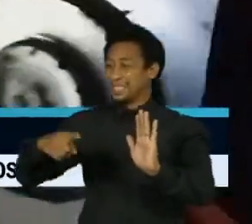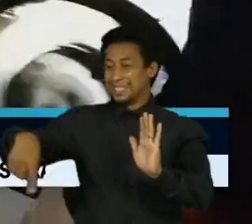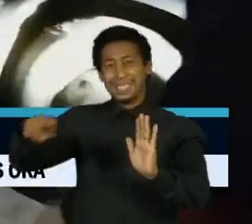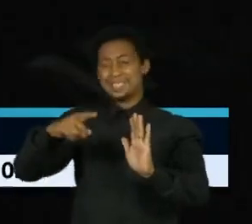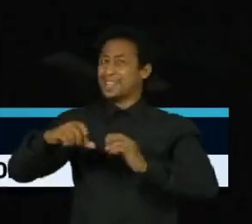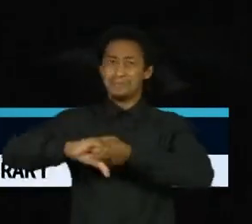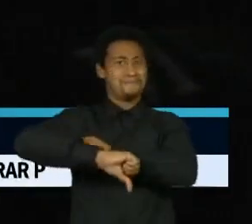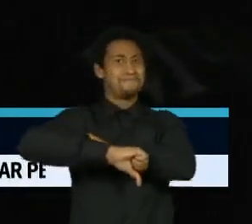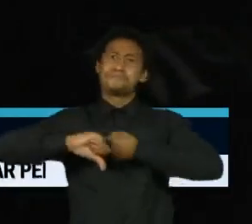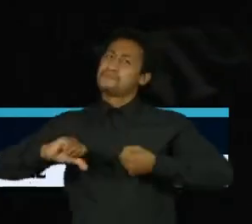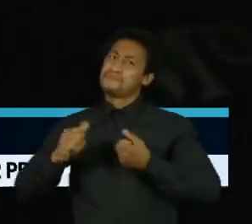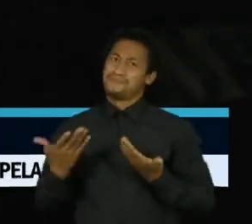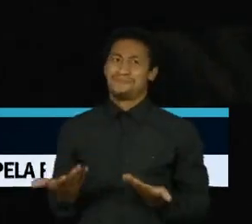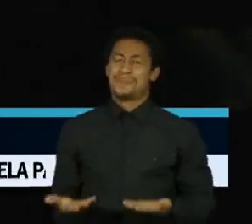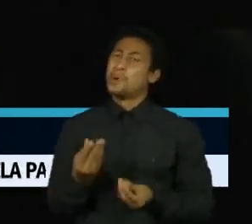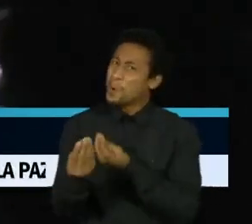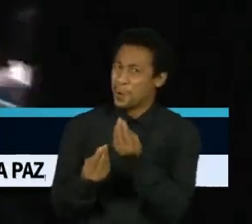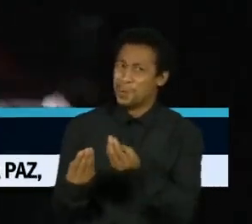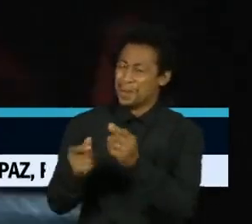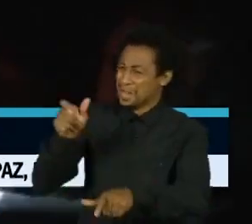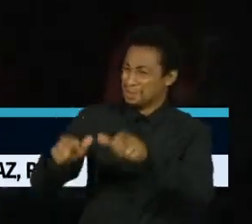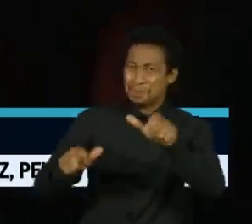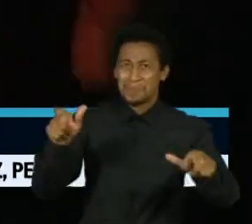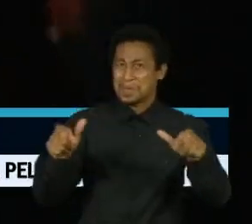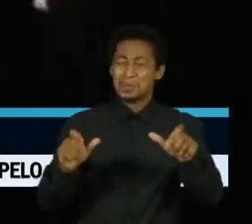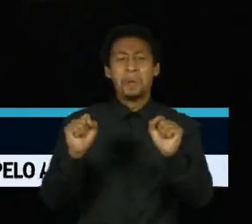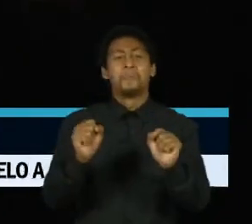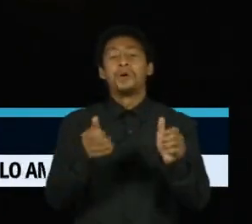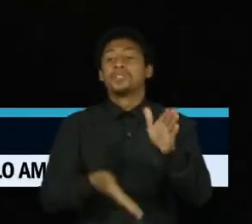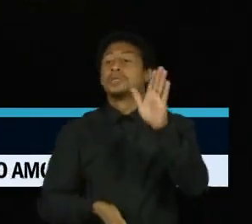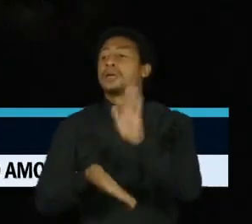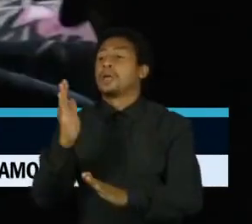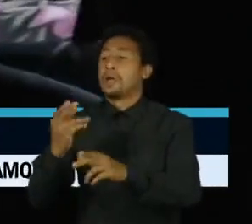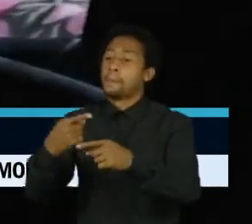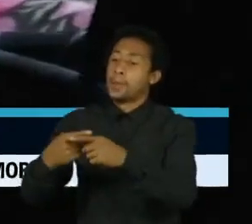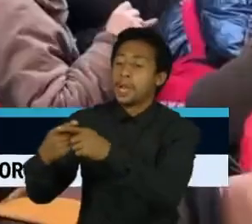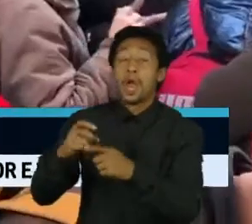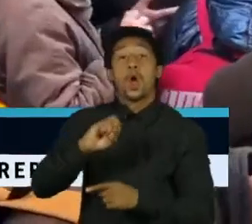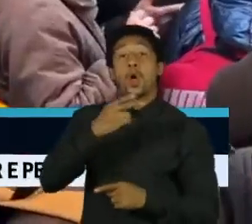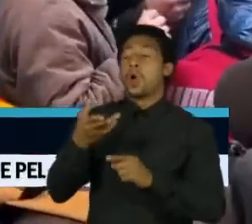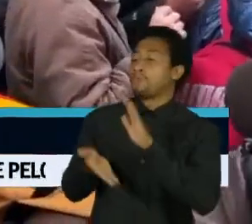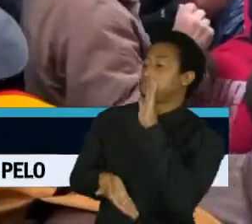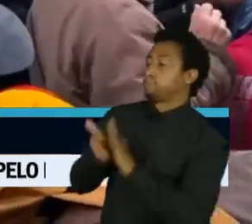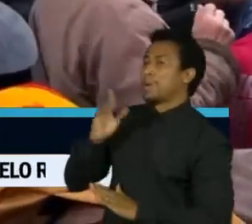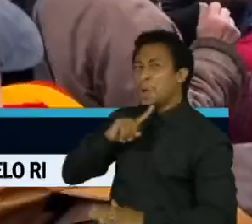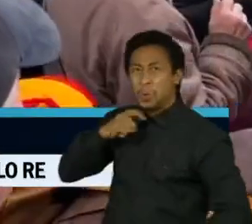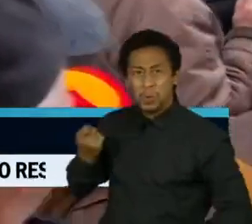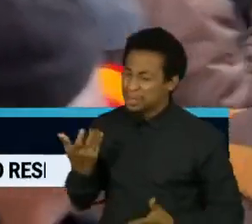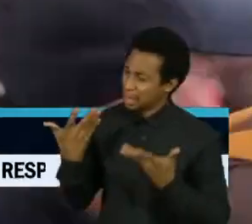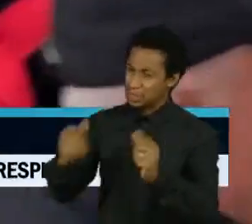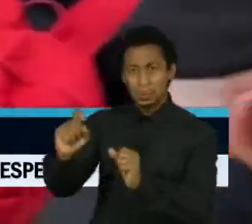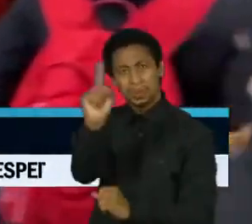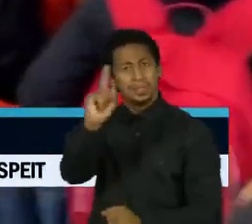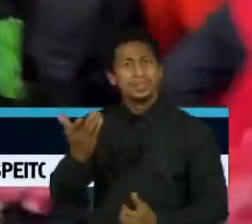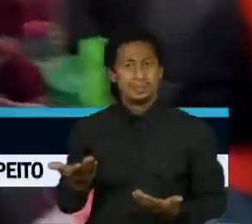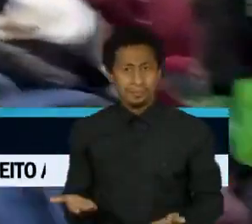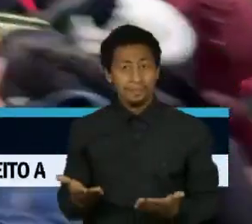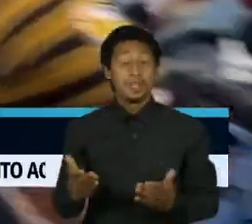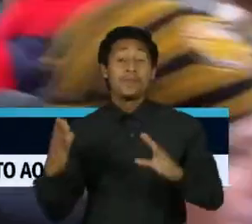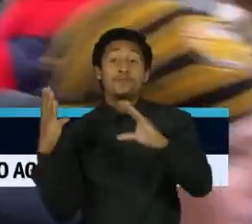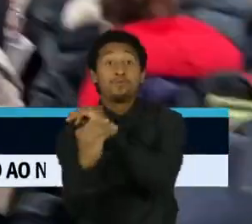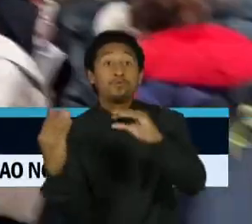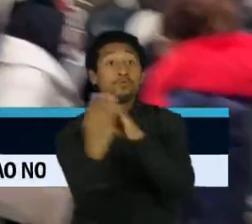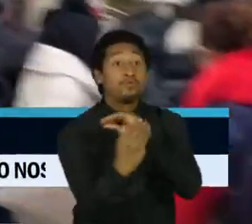pela Ucrânia, de encaminhar os civis somente para Belarus ou a própria Rússia. O número de refugiados já chega